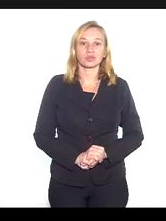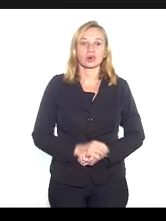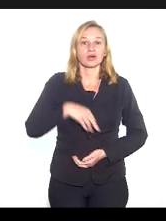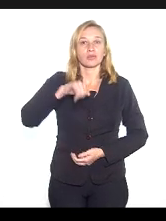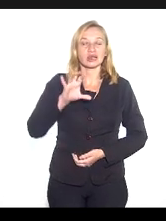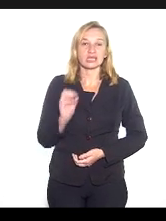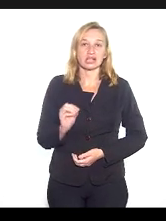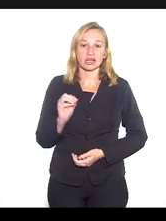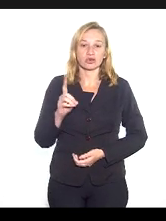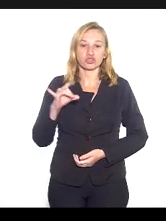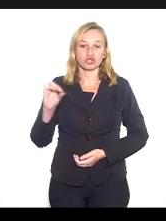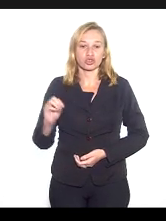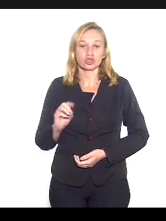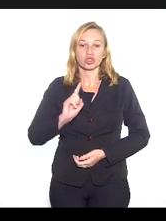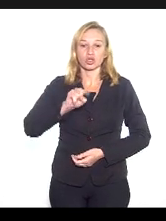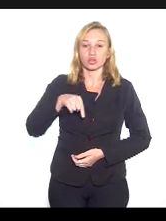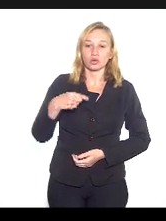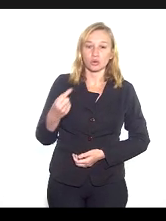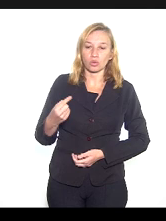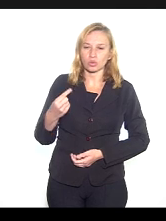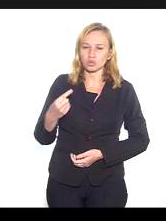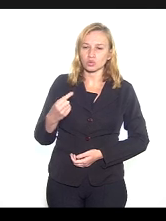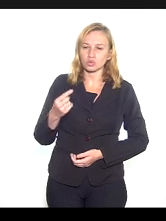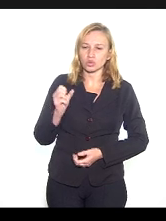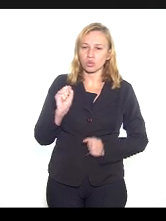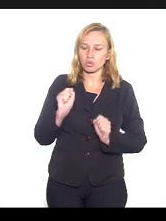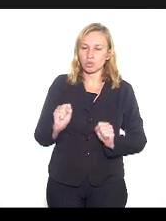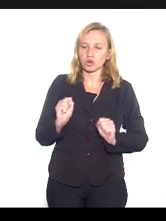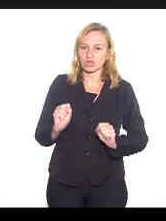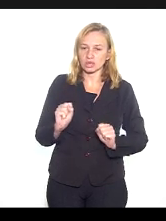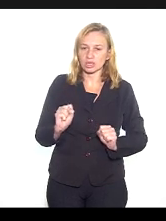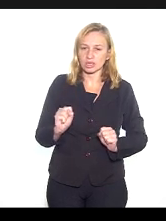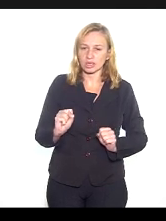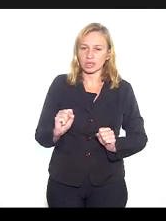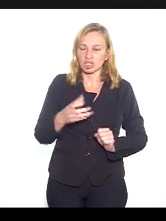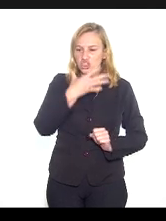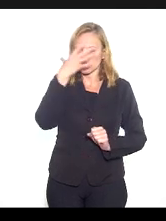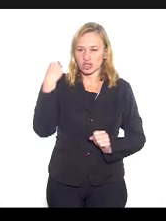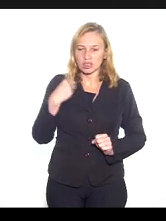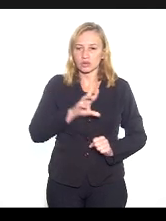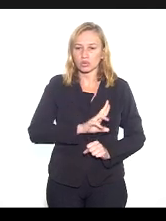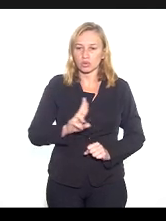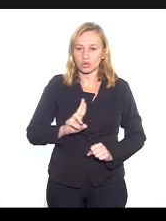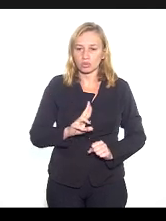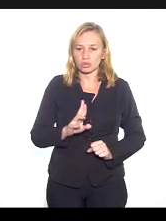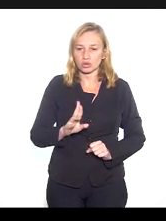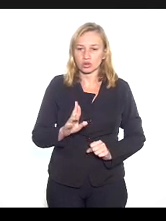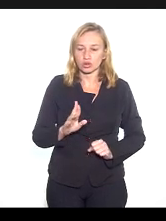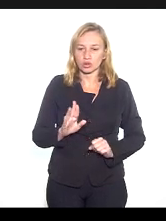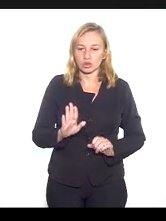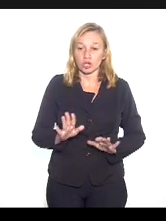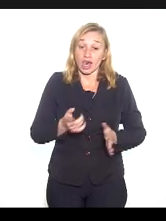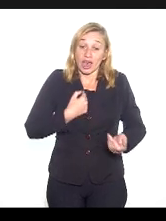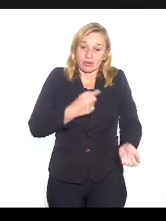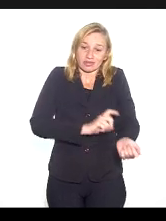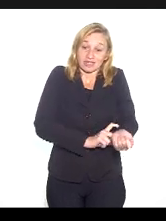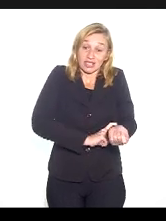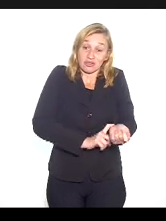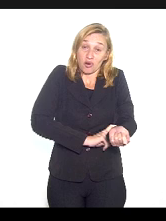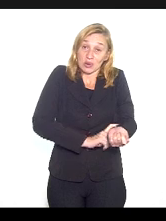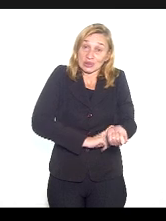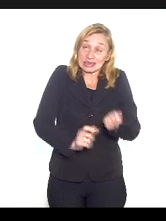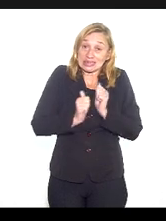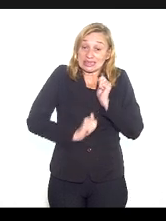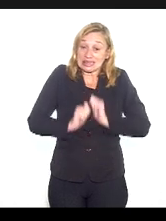Marcelo Dudinho e mais alguns que, de repente, eu possa estar nesse momento esquecendo. Confesso um pouco de nervosismo e